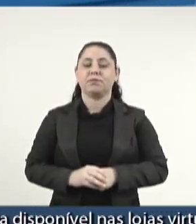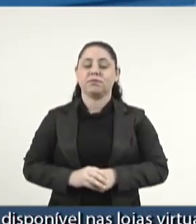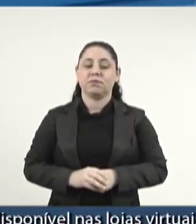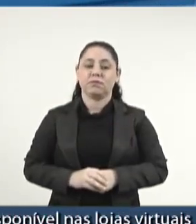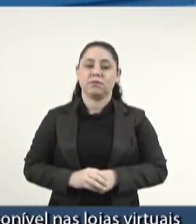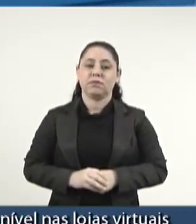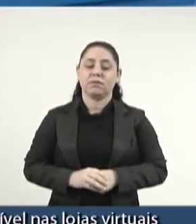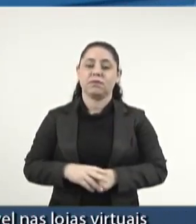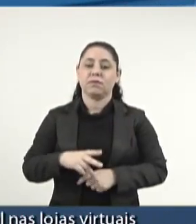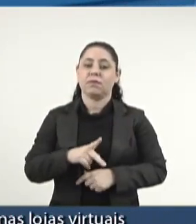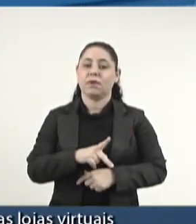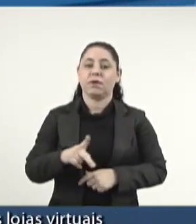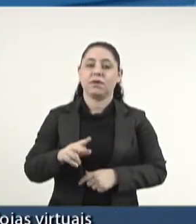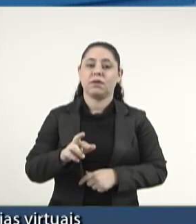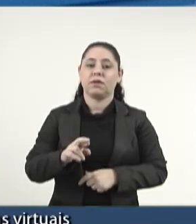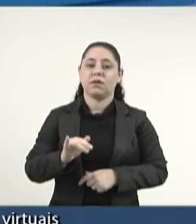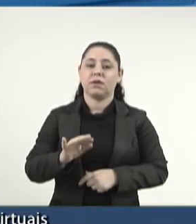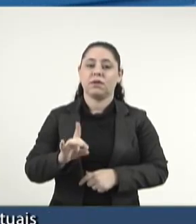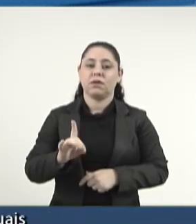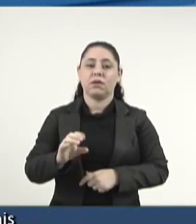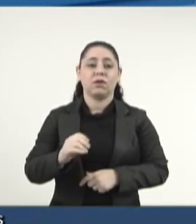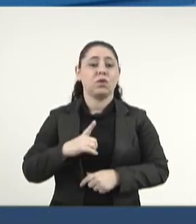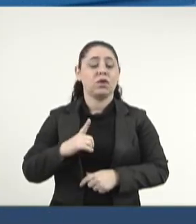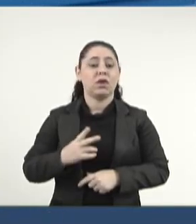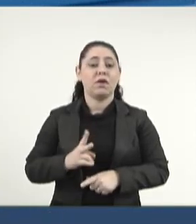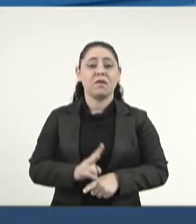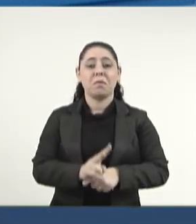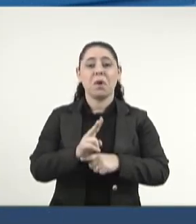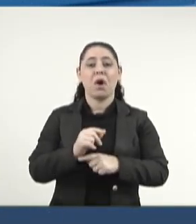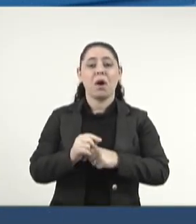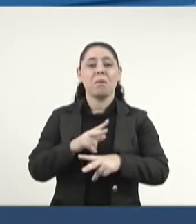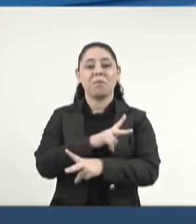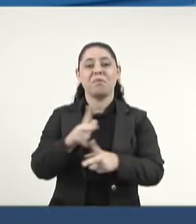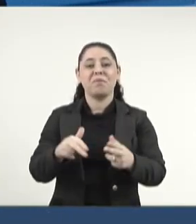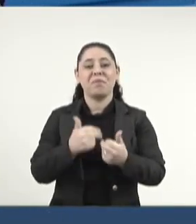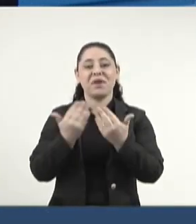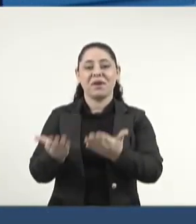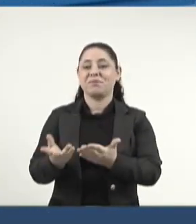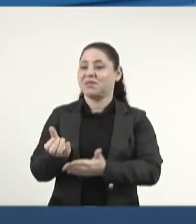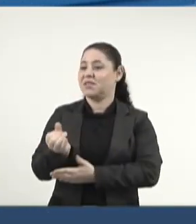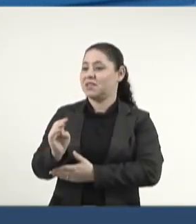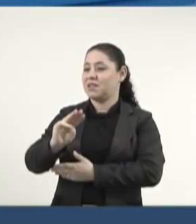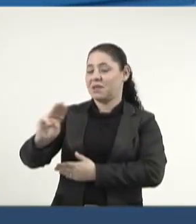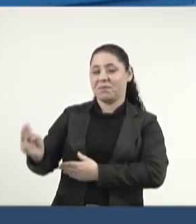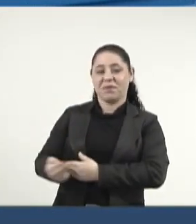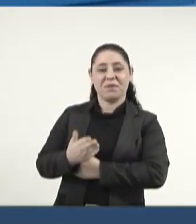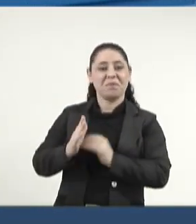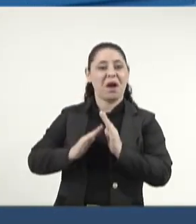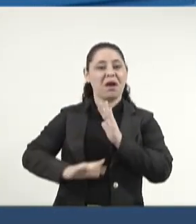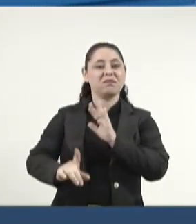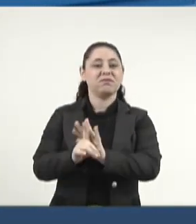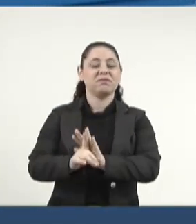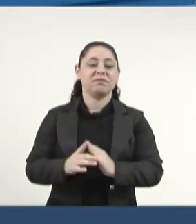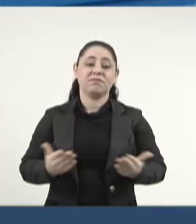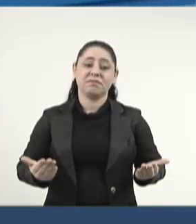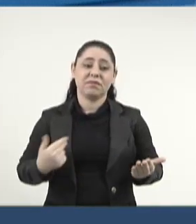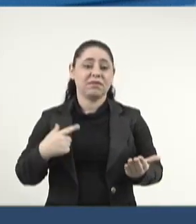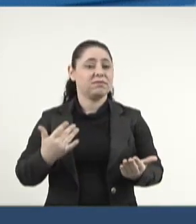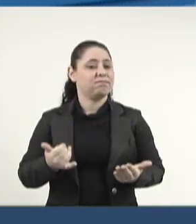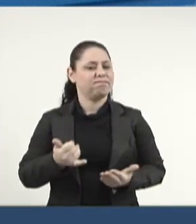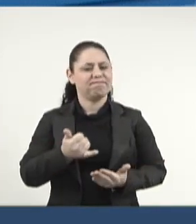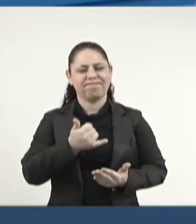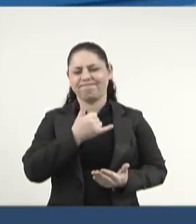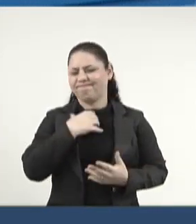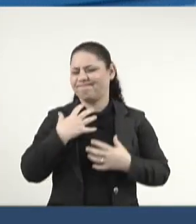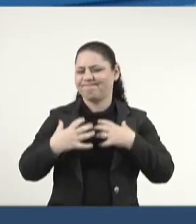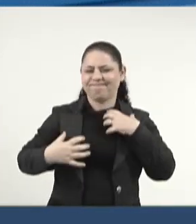do presidente Ricardo Hayashi ganhou um bônus de 60 milhões, ganhou aqui dessa casa. Quando falo